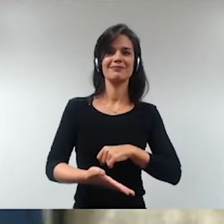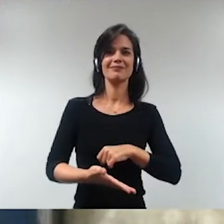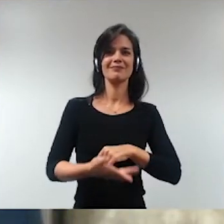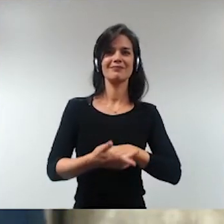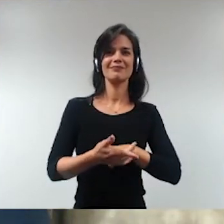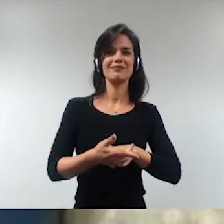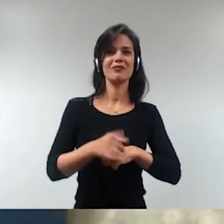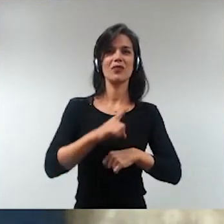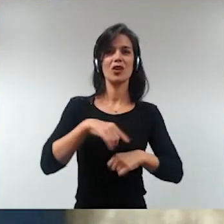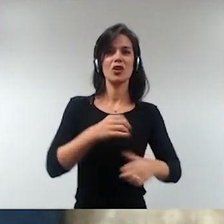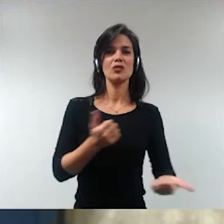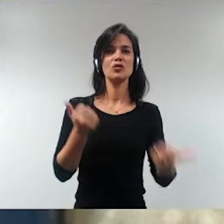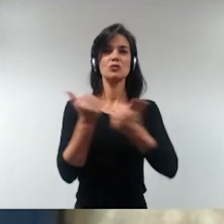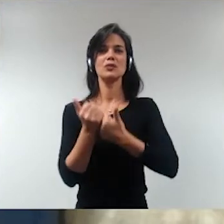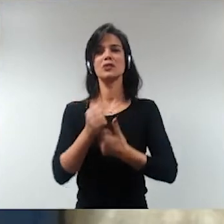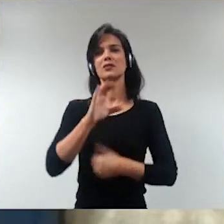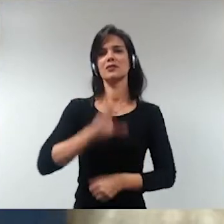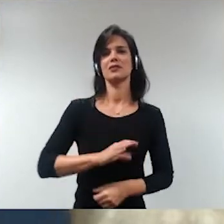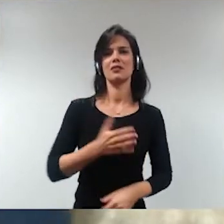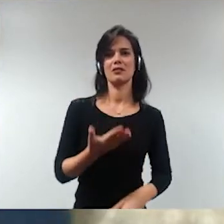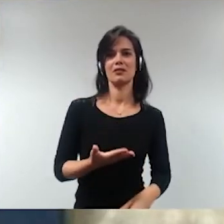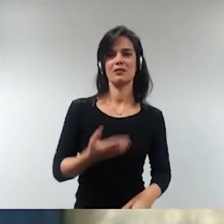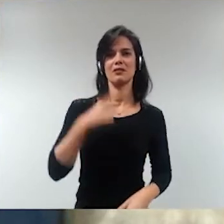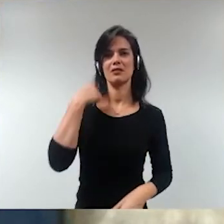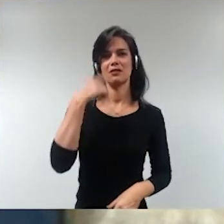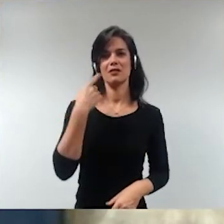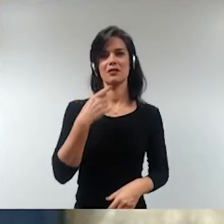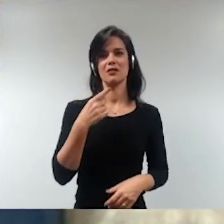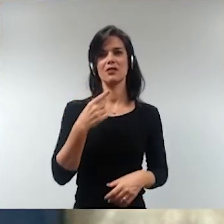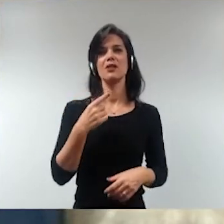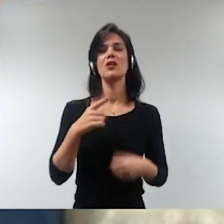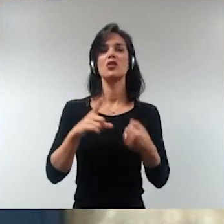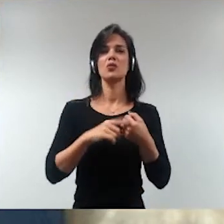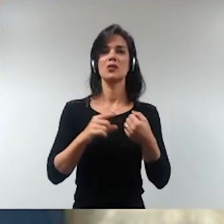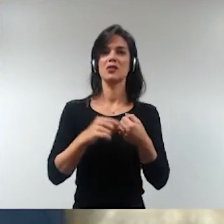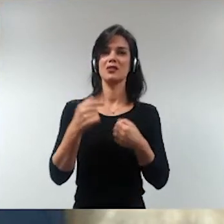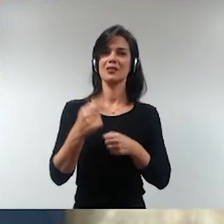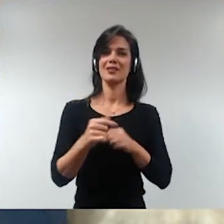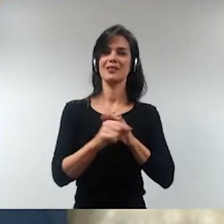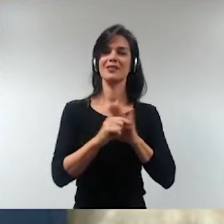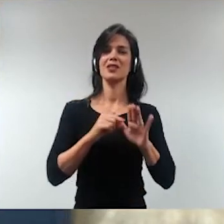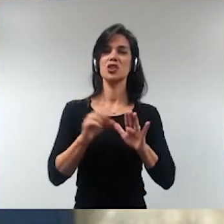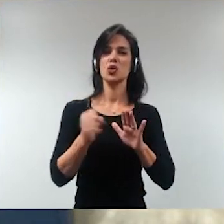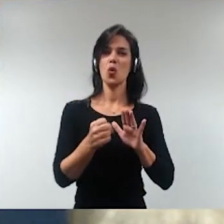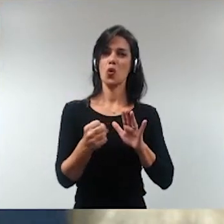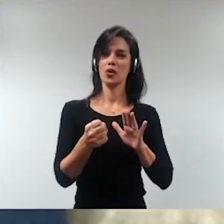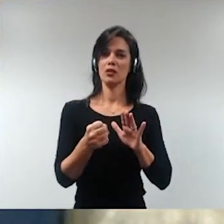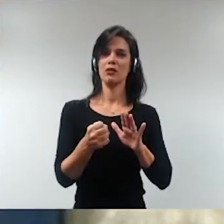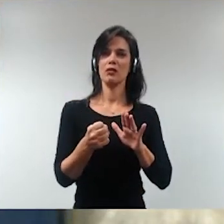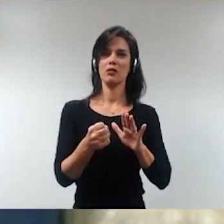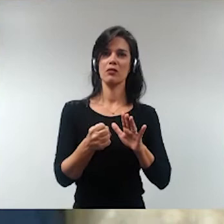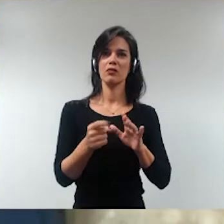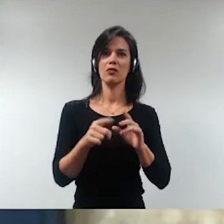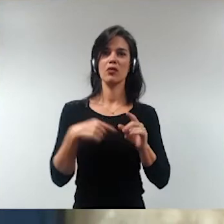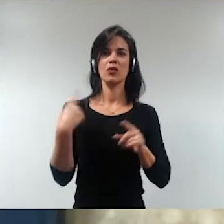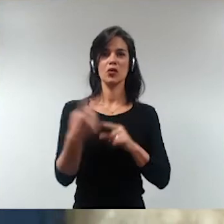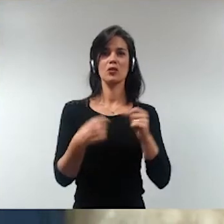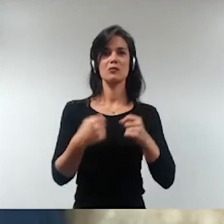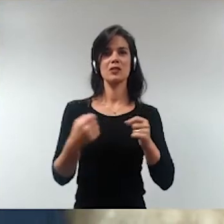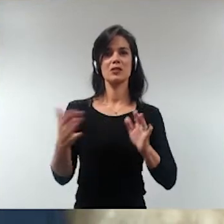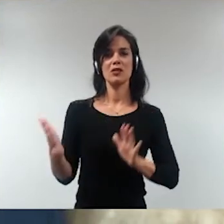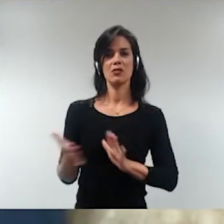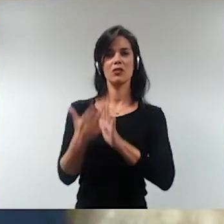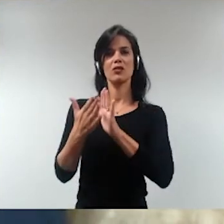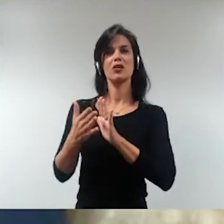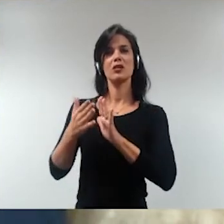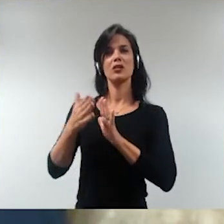previsão legal expressa, está lá no artigo 7º, inciso 8º, da gente poder se ver diretamente com o magistrado, é